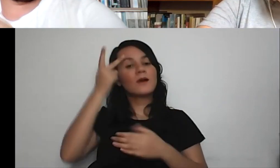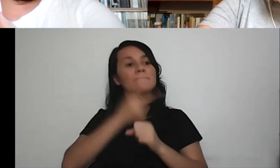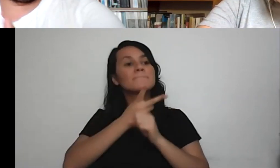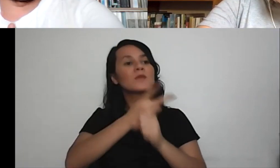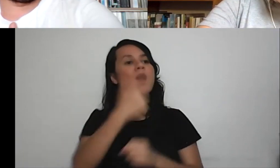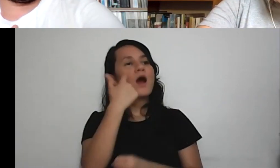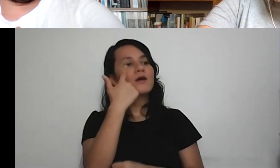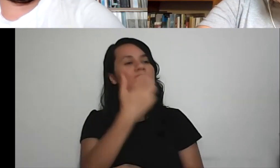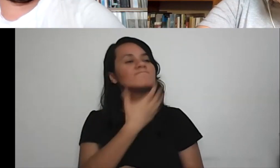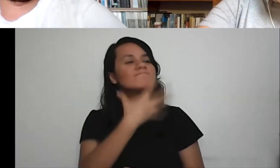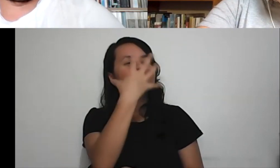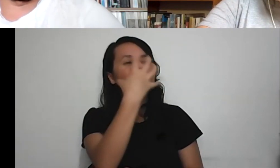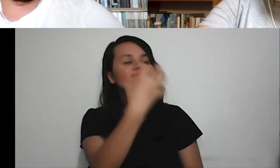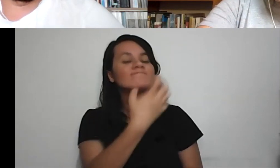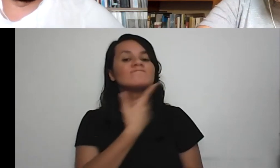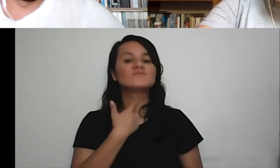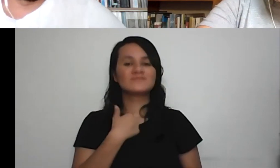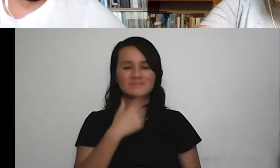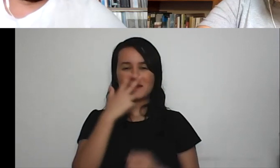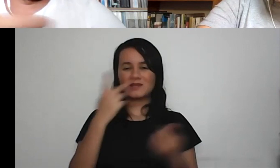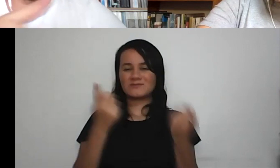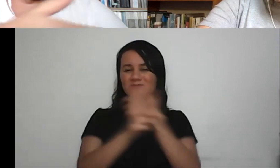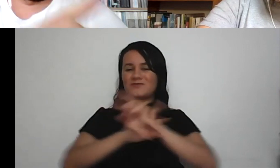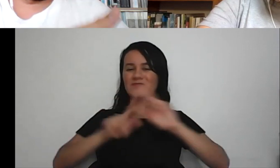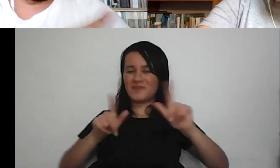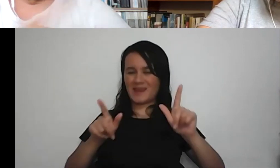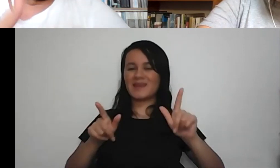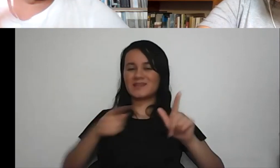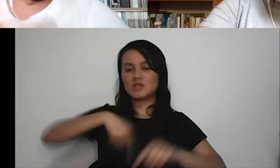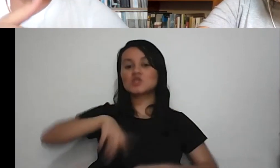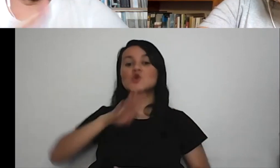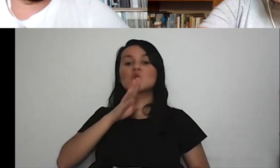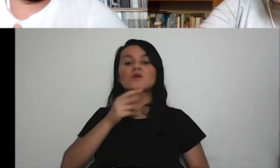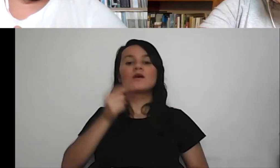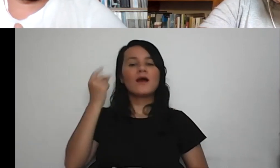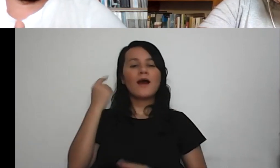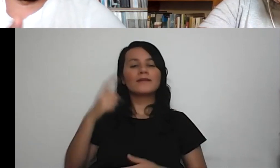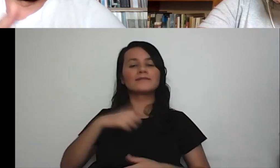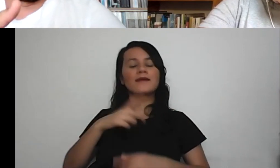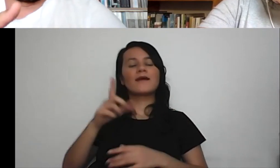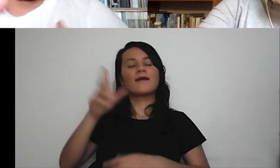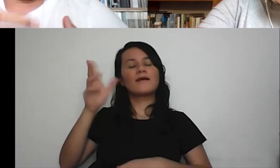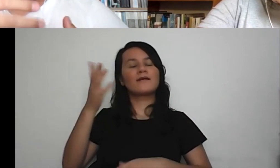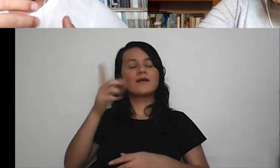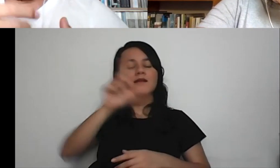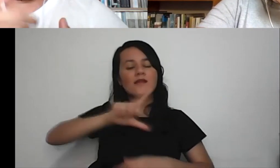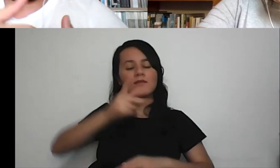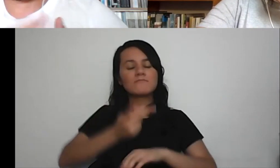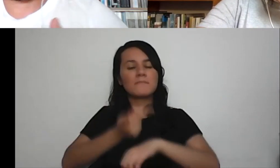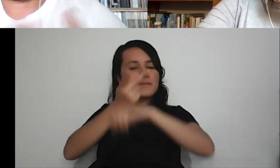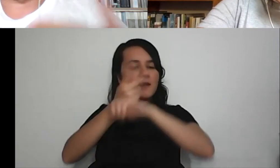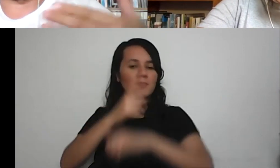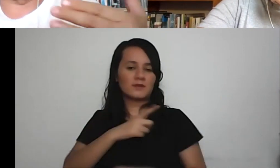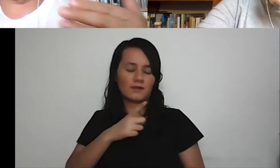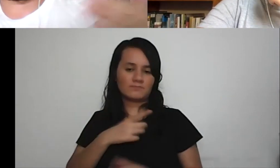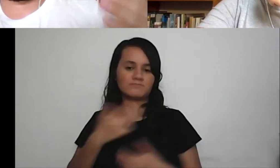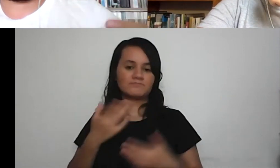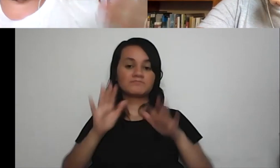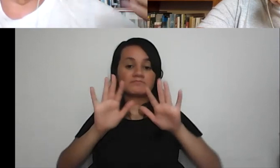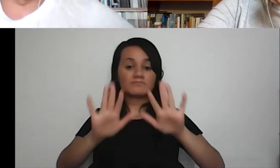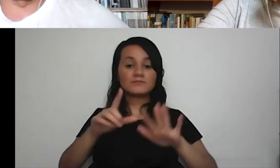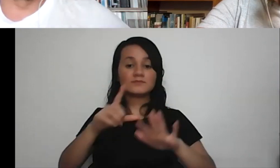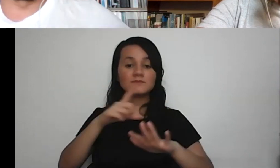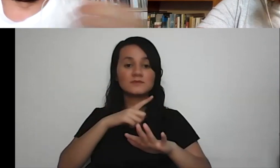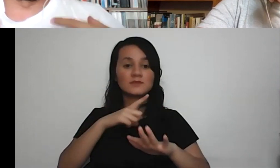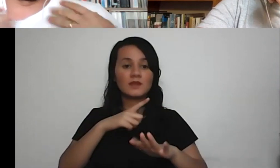É invertida a questão do que a gente conhecia sobre os prêmios literários até então. Só que se esse canal de chegar